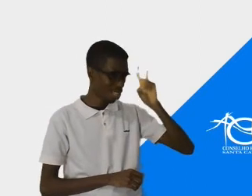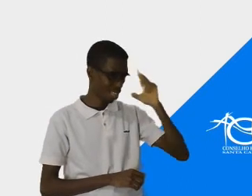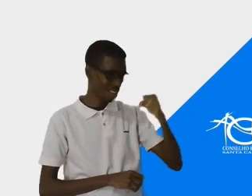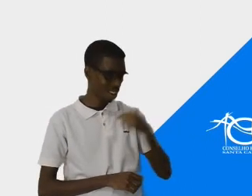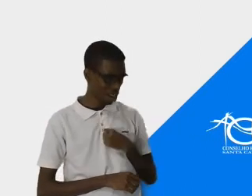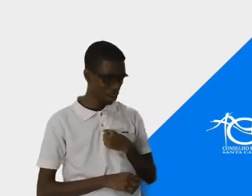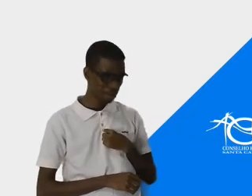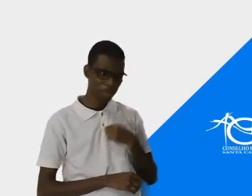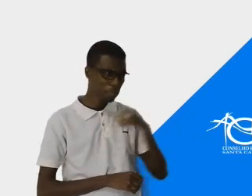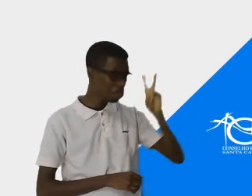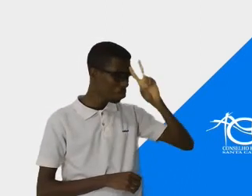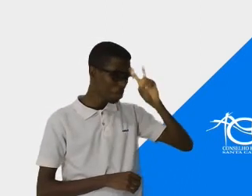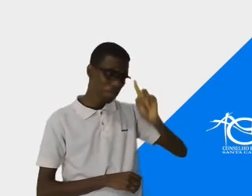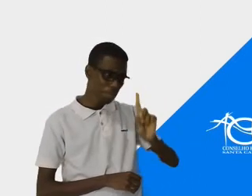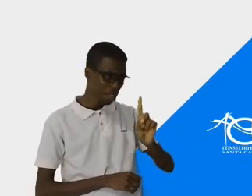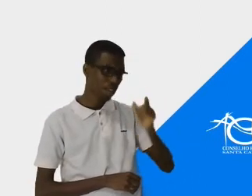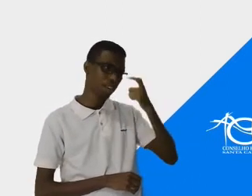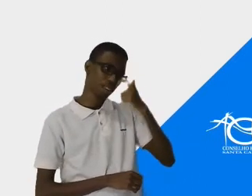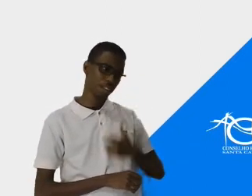sou a doutora Brenda Milner.